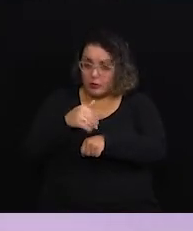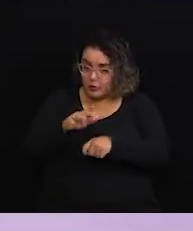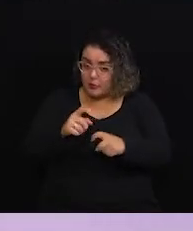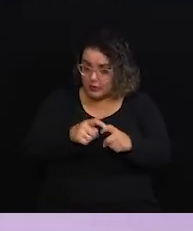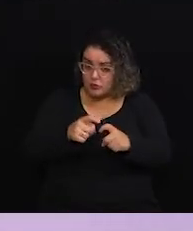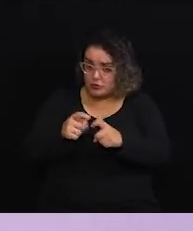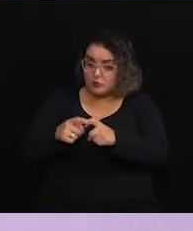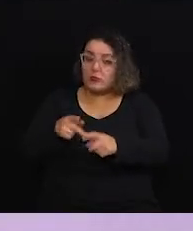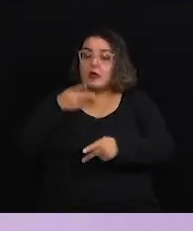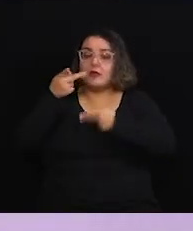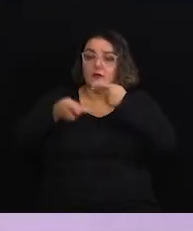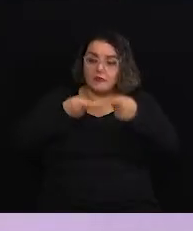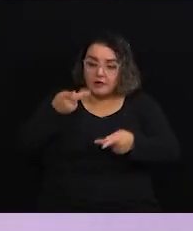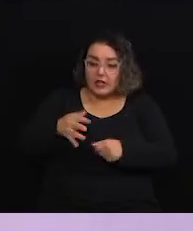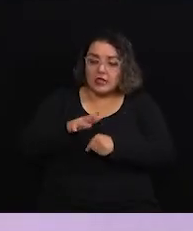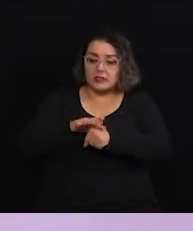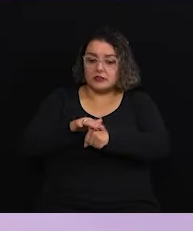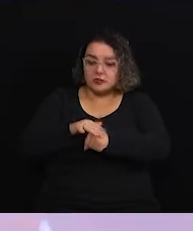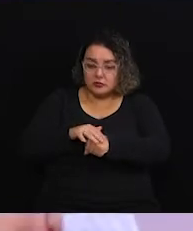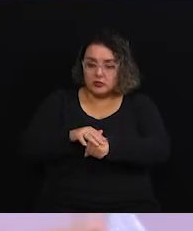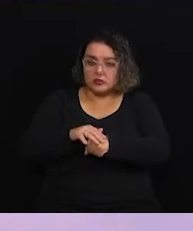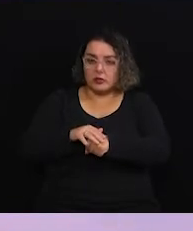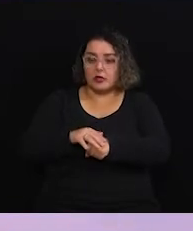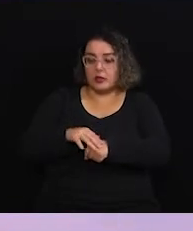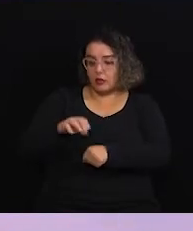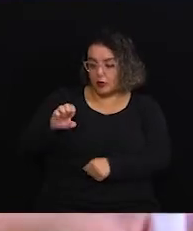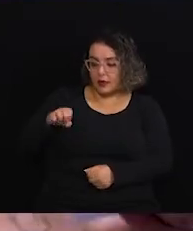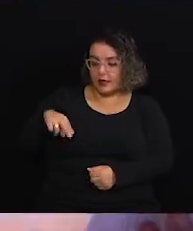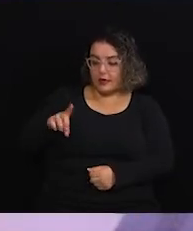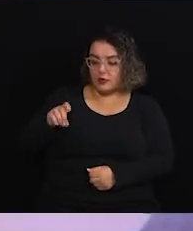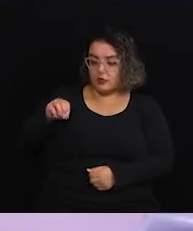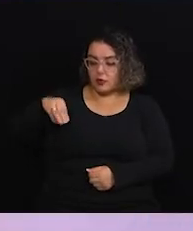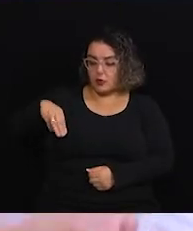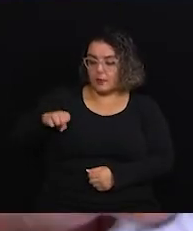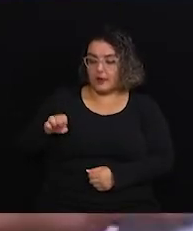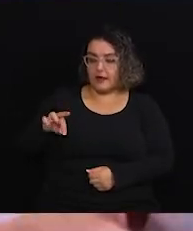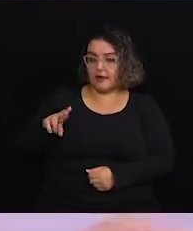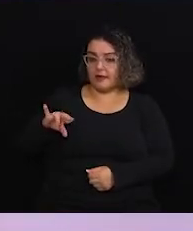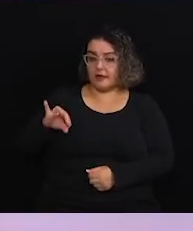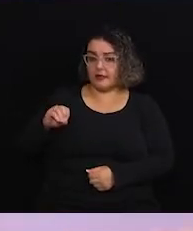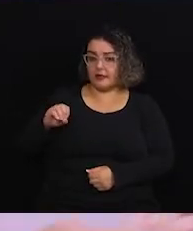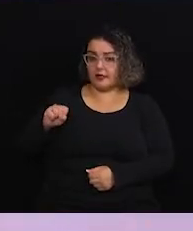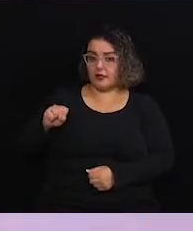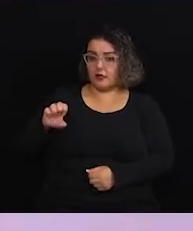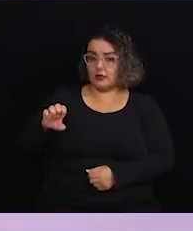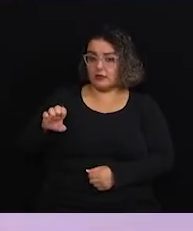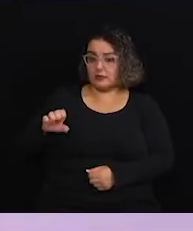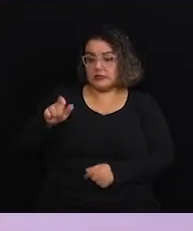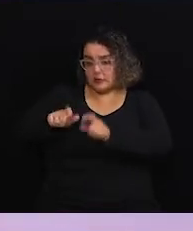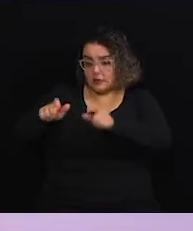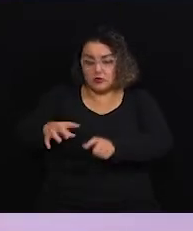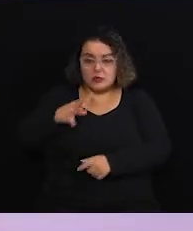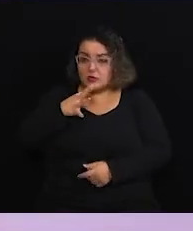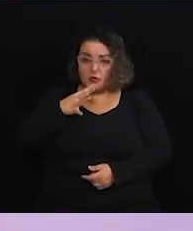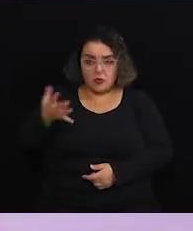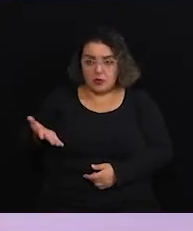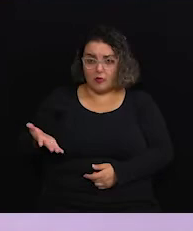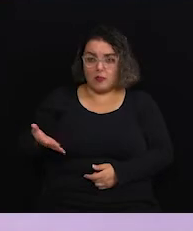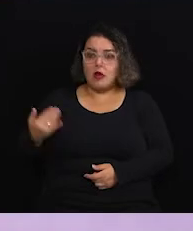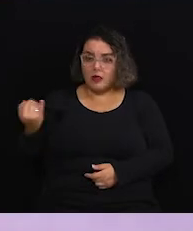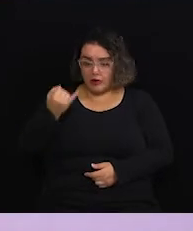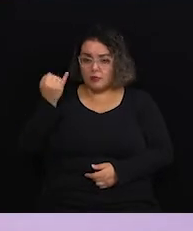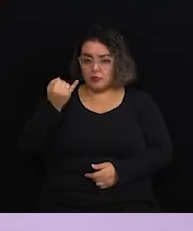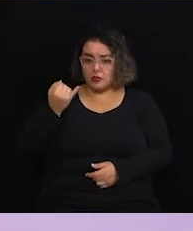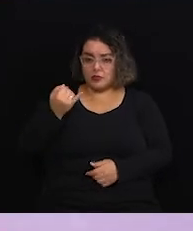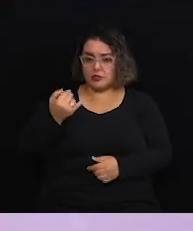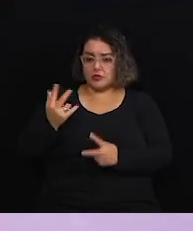mais os médicos, falar sobre as doenças, endometriose. Muito se fala, mas ainda tem gente que desconhece. É um tema importante, assim